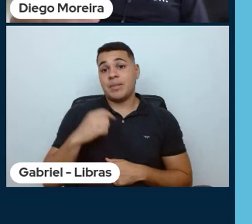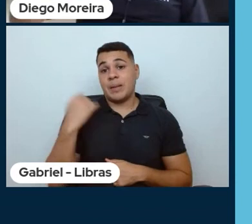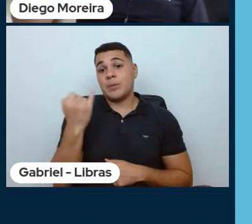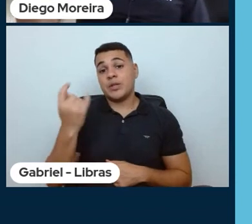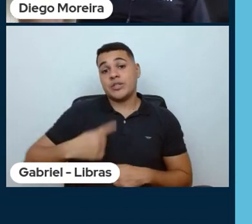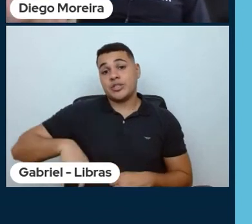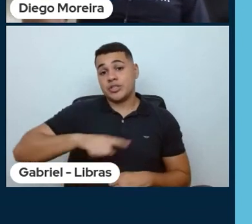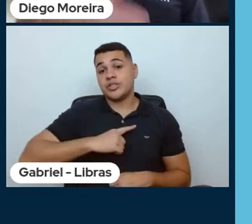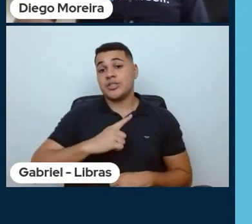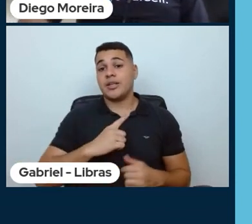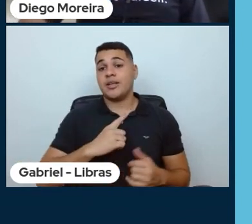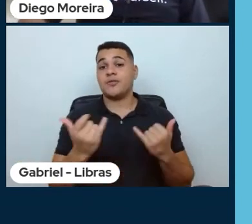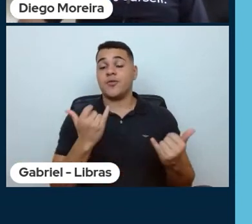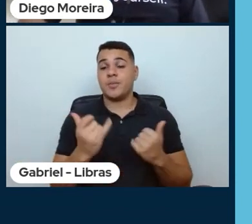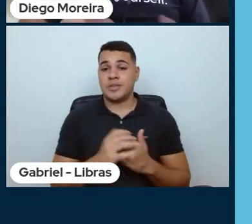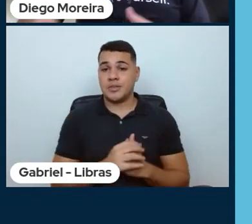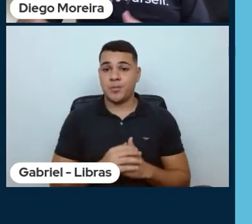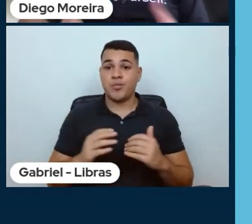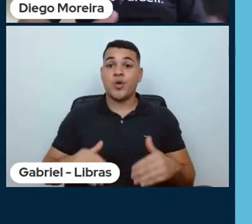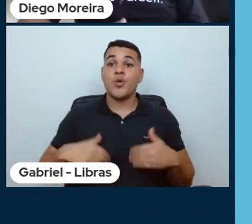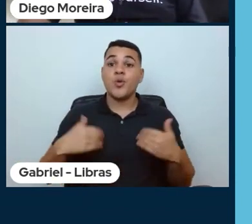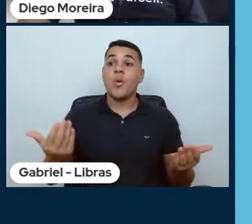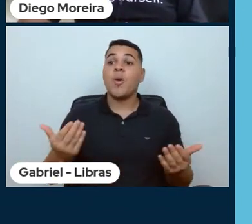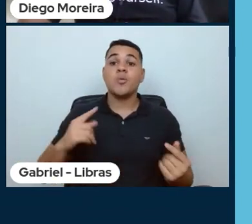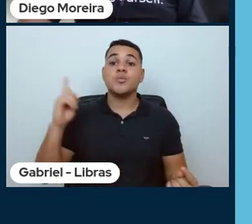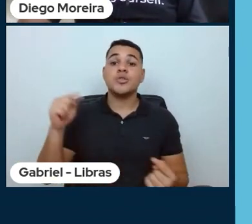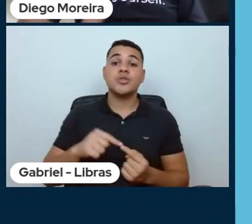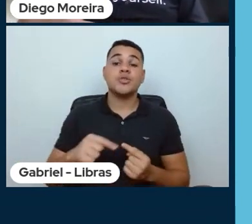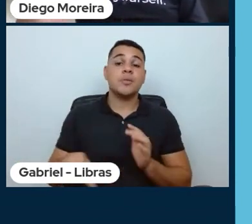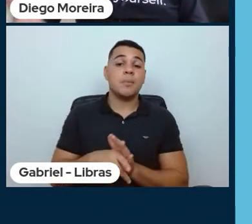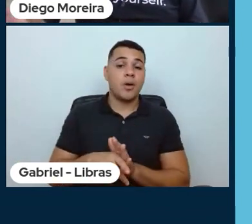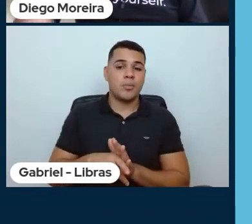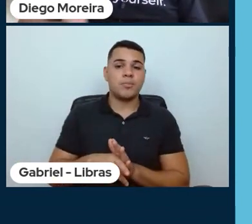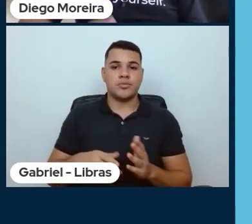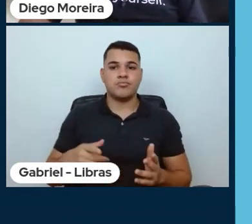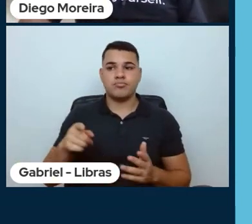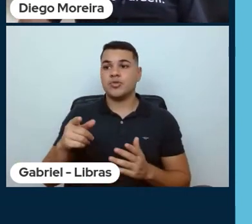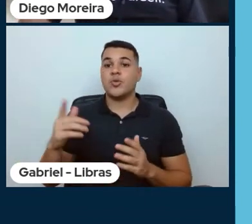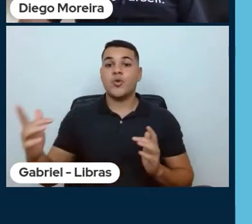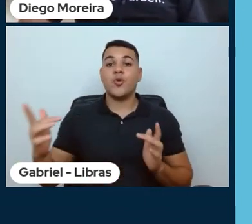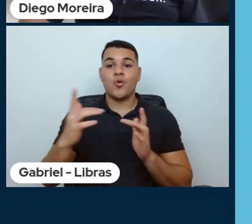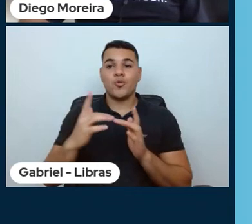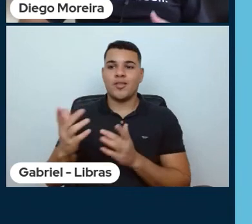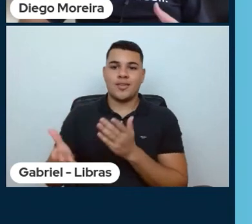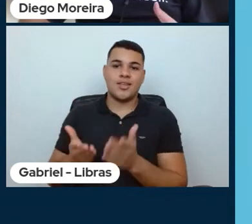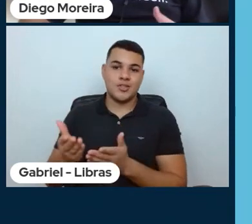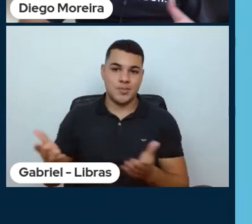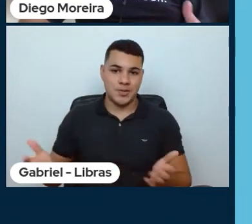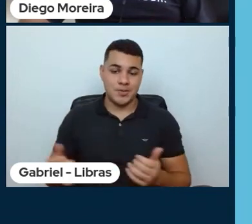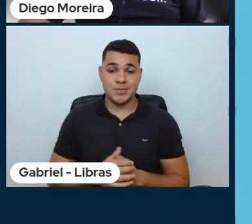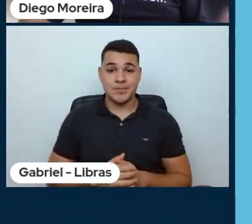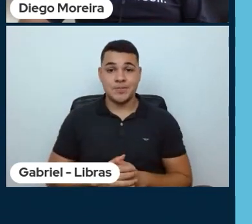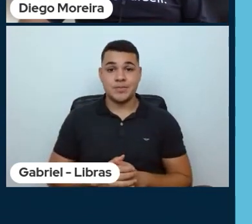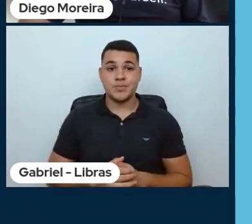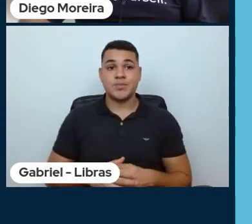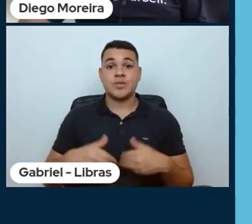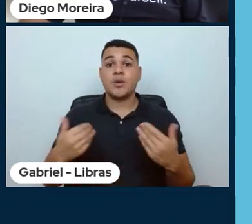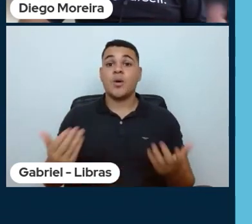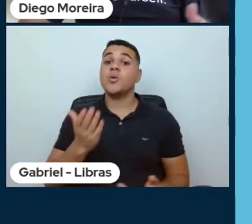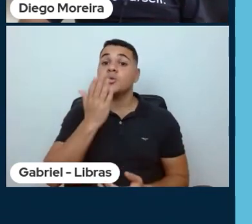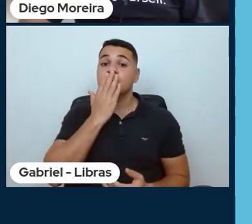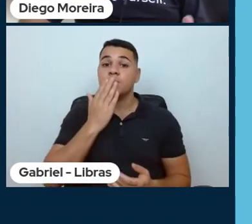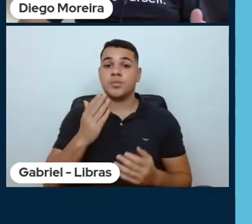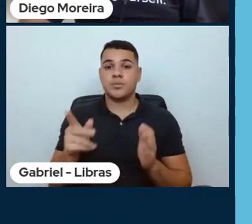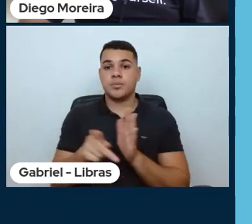Mas qual é a finalidade do contato dependendo do canal? Importante. né. Qual é o tipo de solicitação